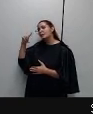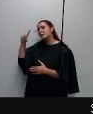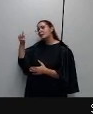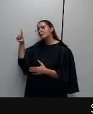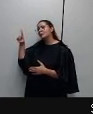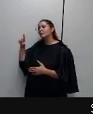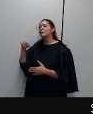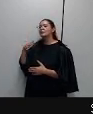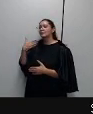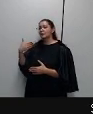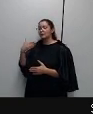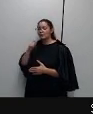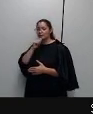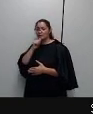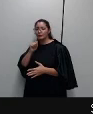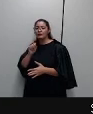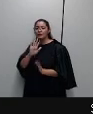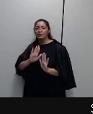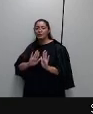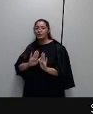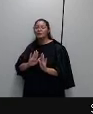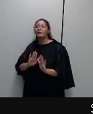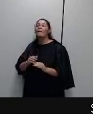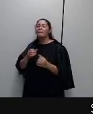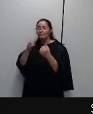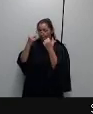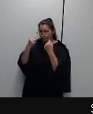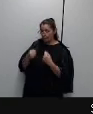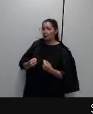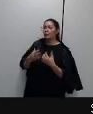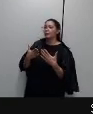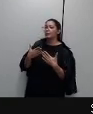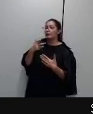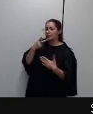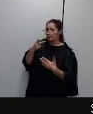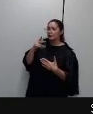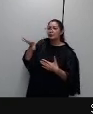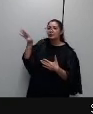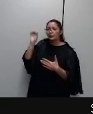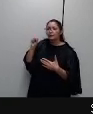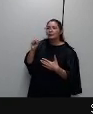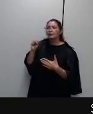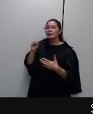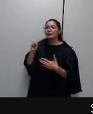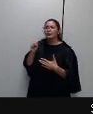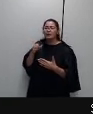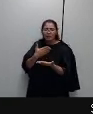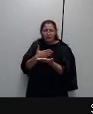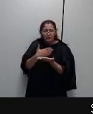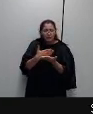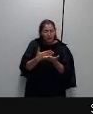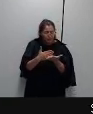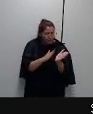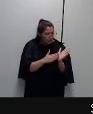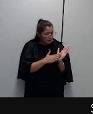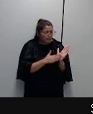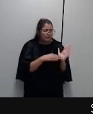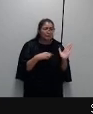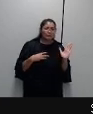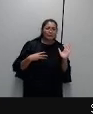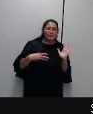vocês silêncio vamos ativar agora pronto agora estamos ouvindo sugiro amor serviço que o processo fosse para o início pedido e